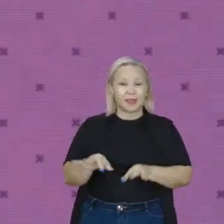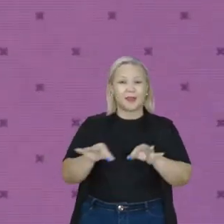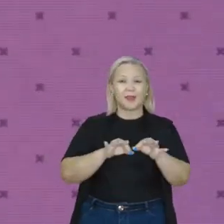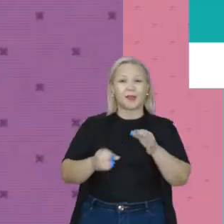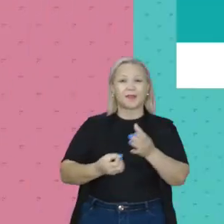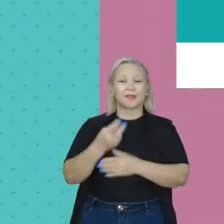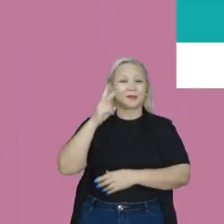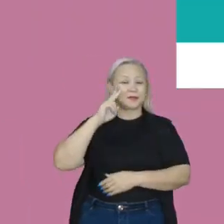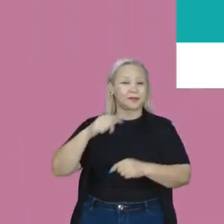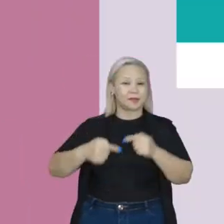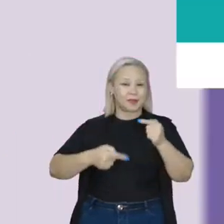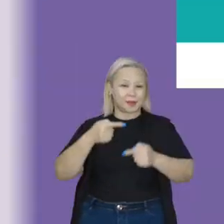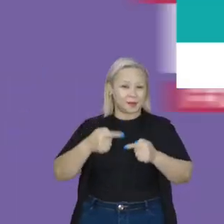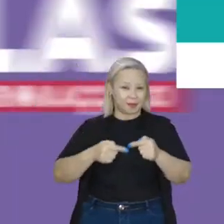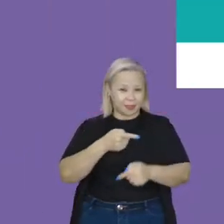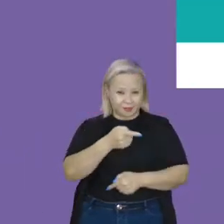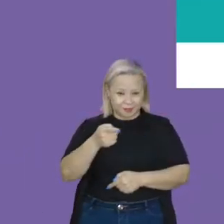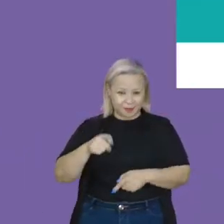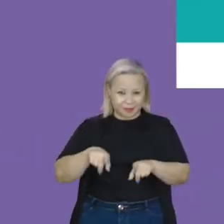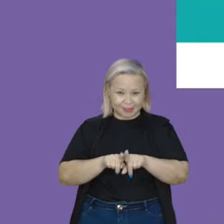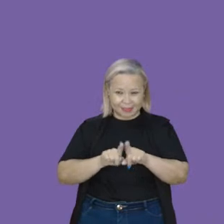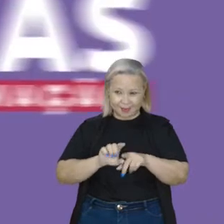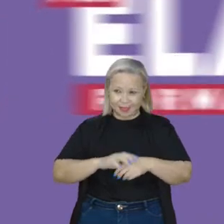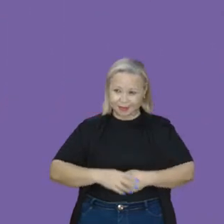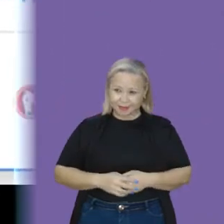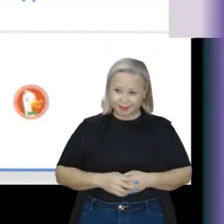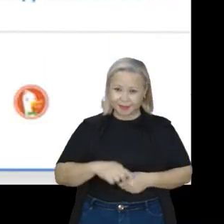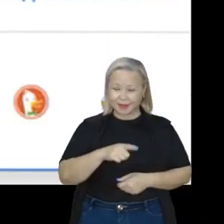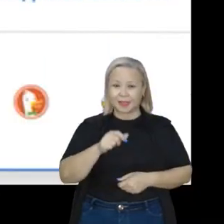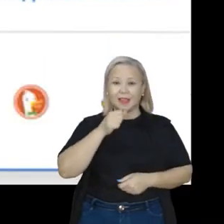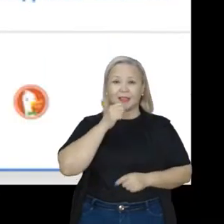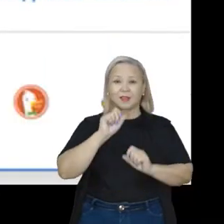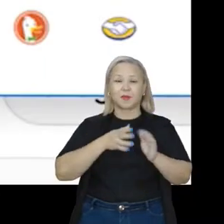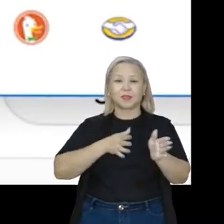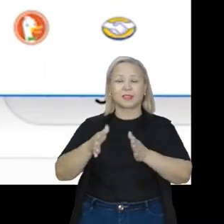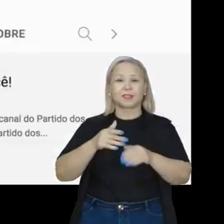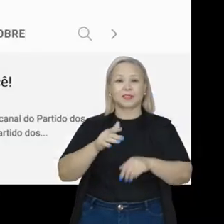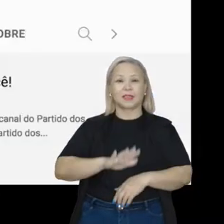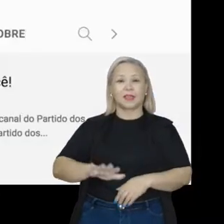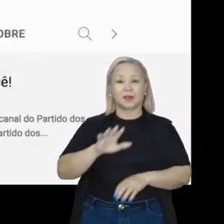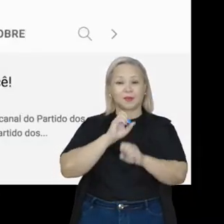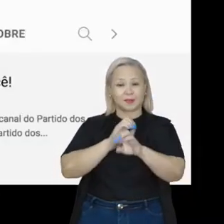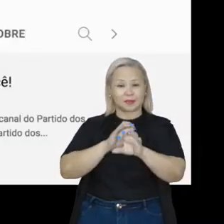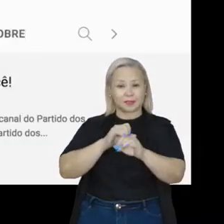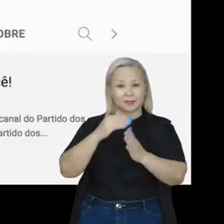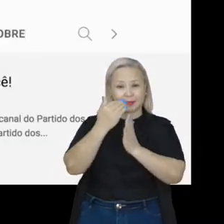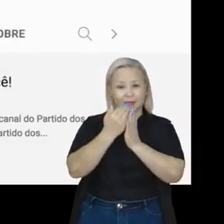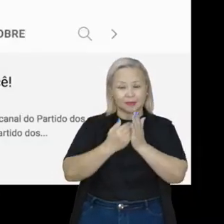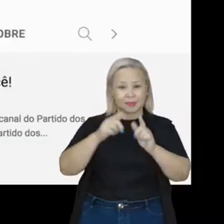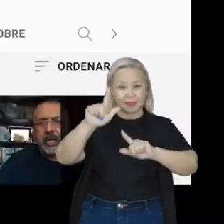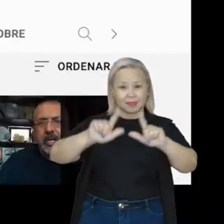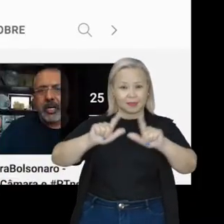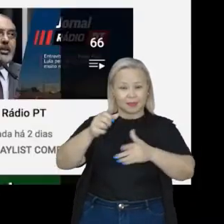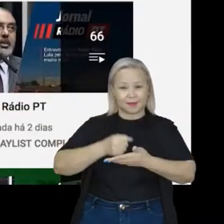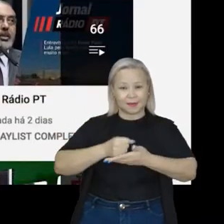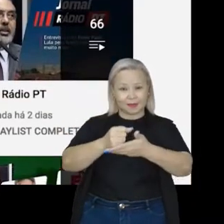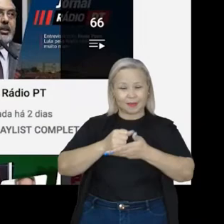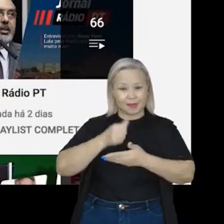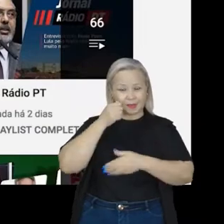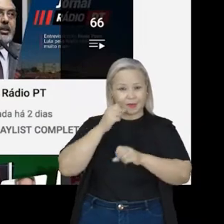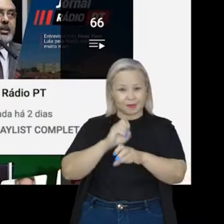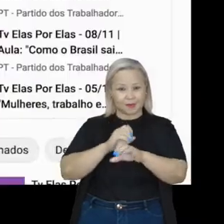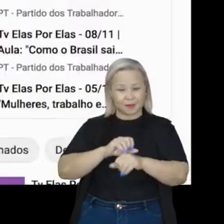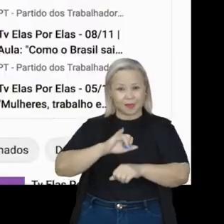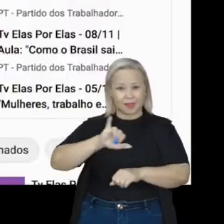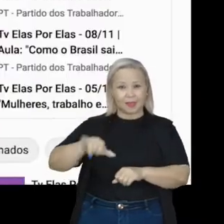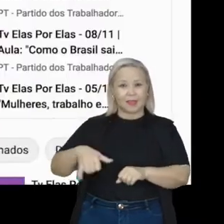na política. E você ainda pode acessar todas as aulas da playlist TV Elas por Elas Formação no